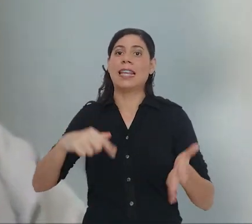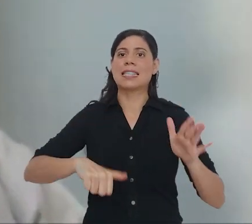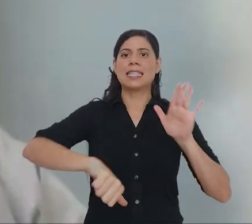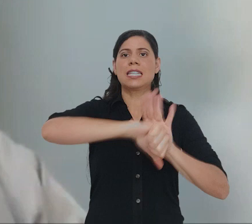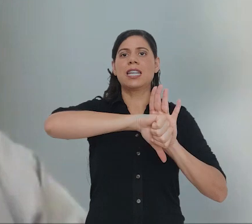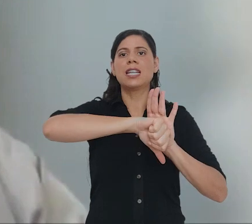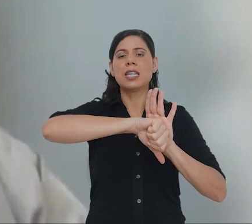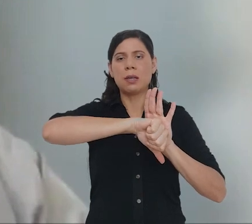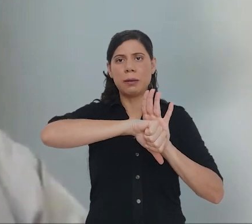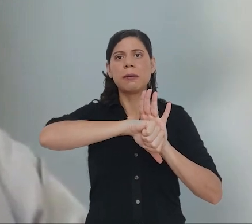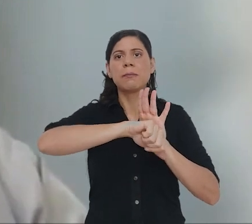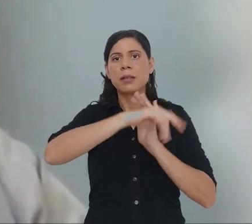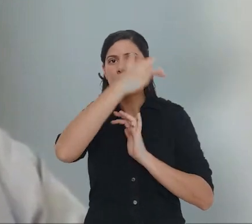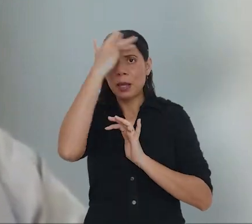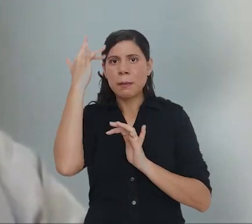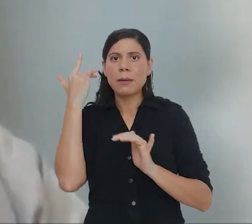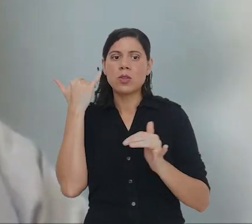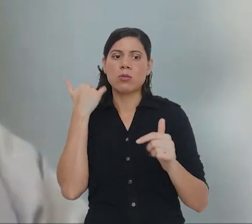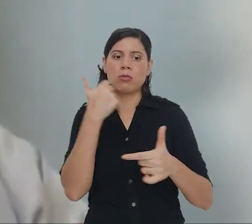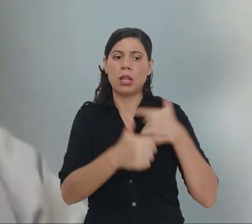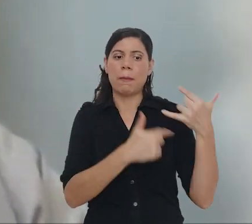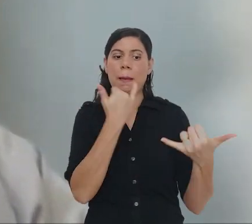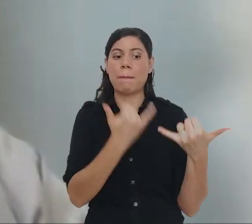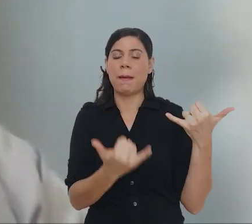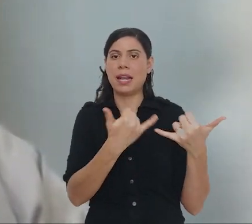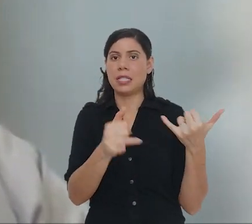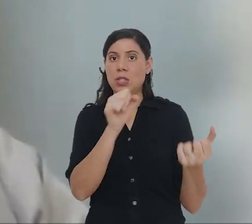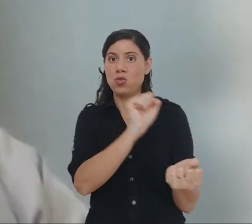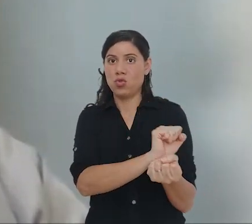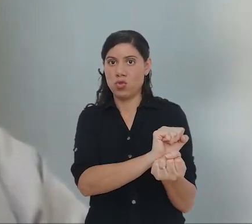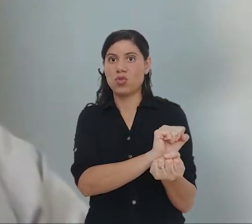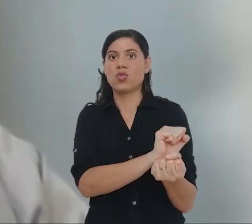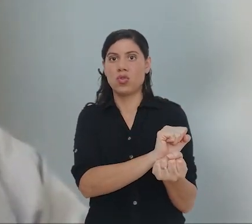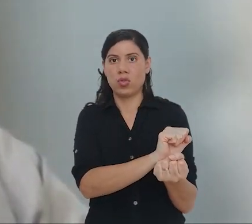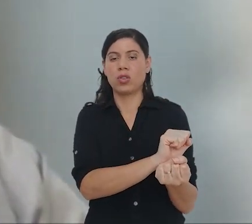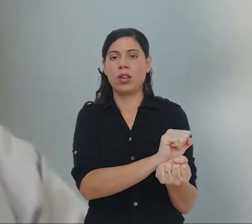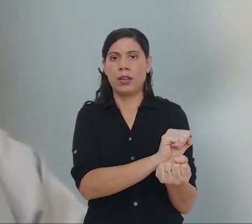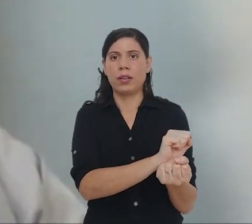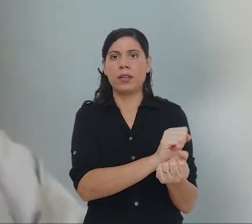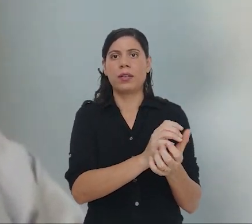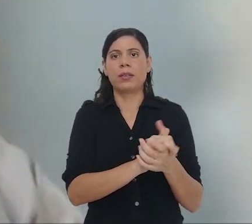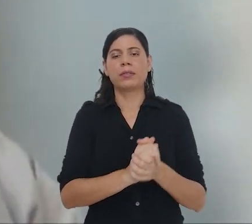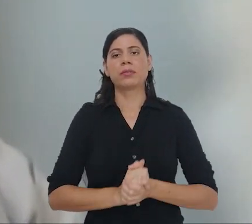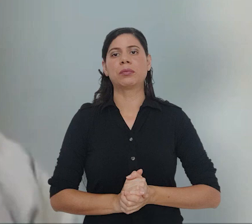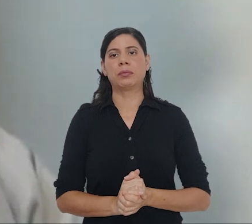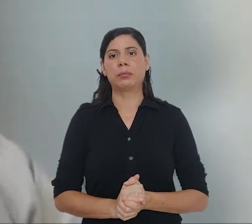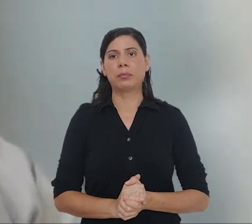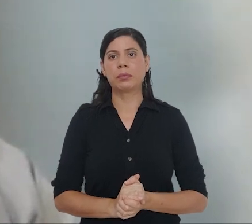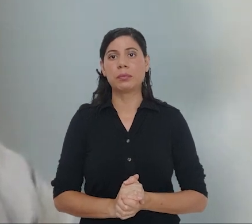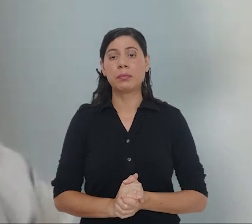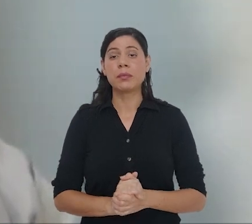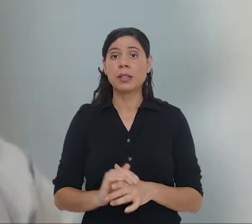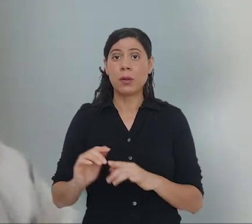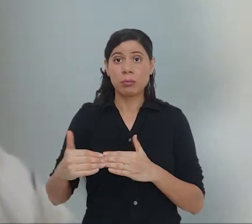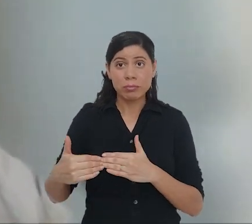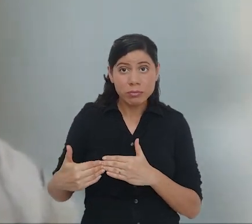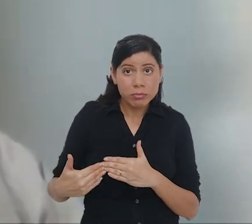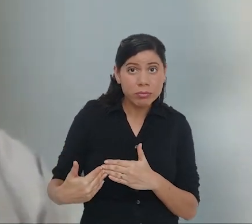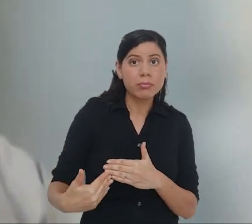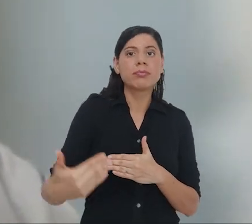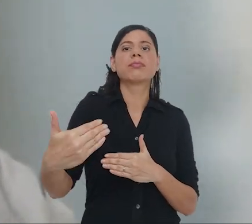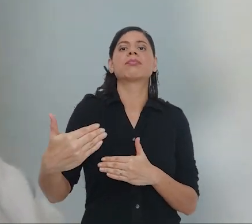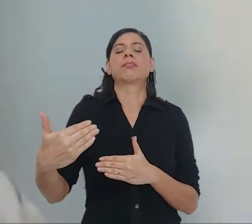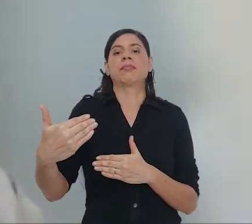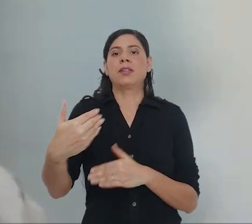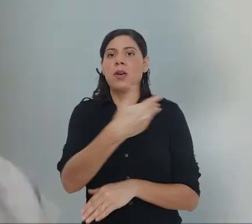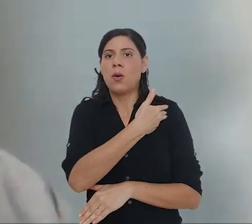crime de submissão de alguém à condição análoga de escravo pelo governo brasileiro perante a comunidade internacional. A partir de então,